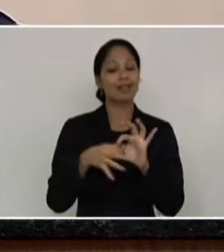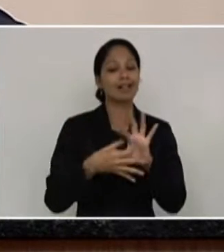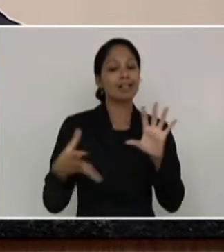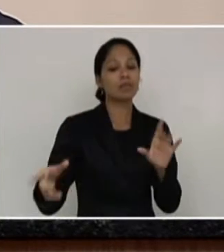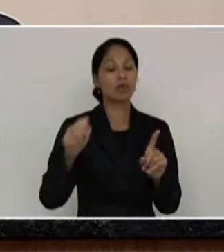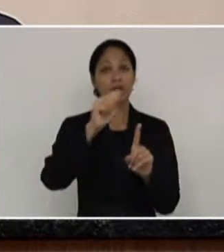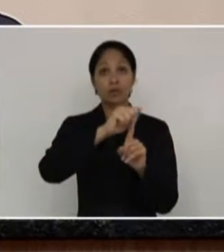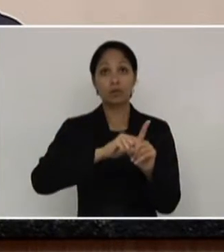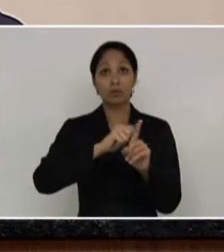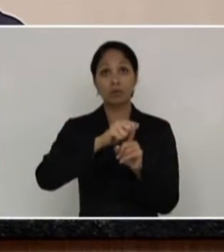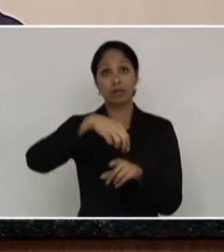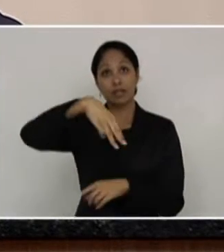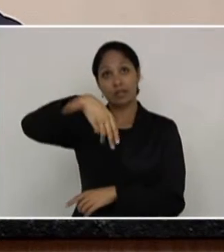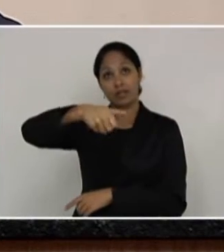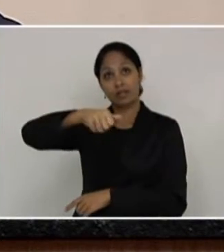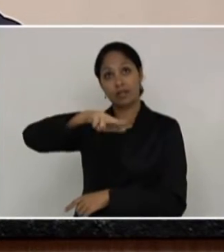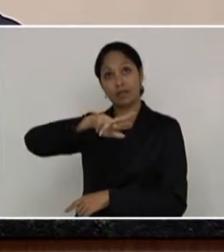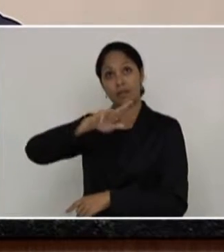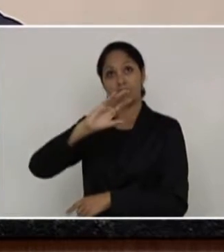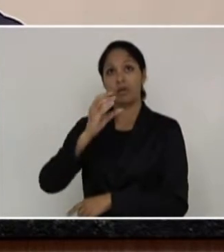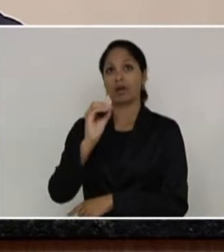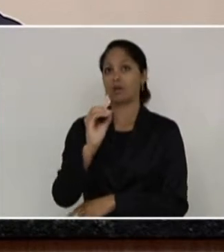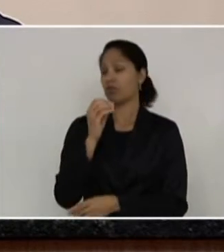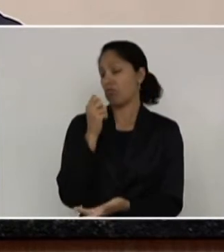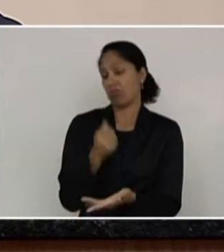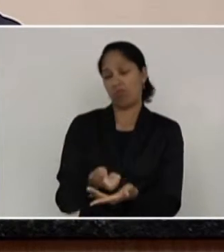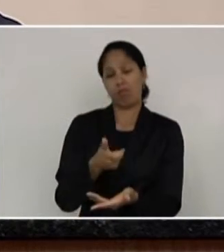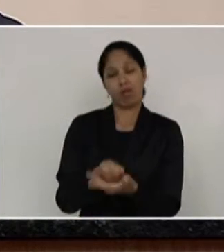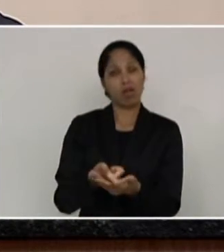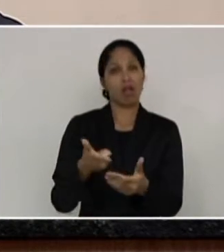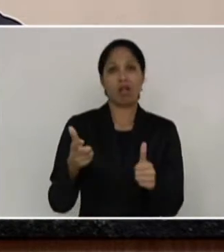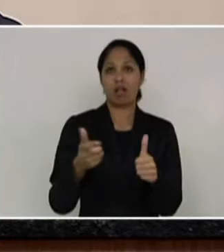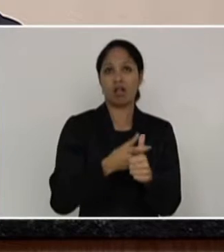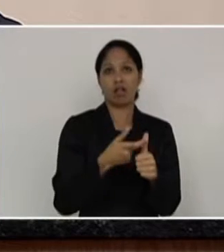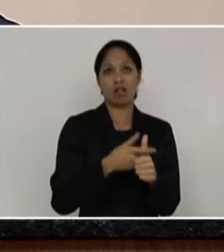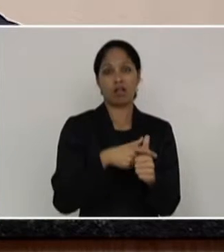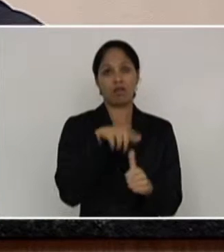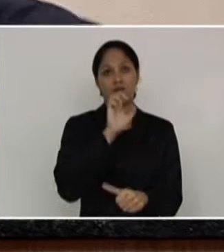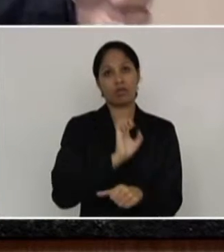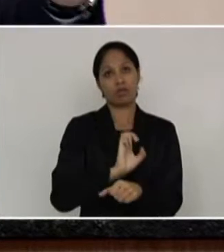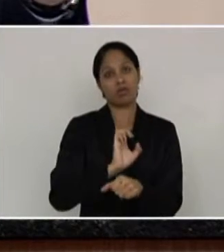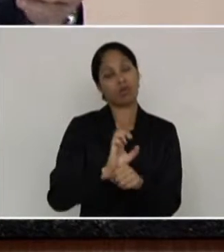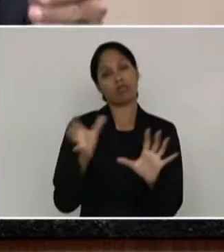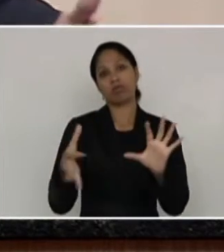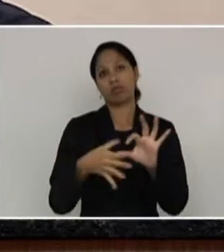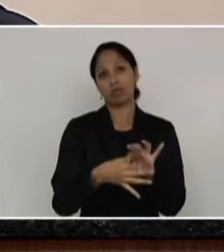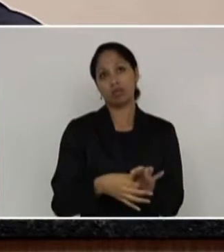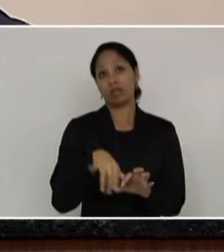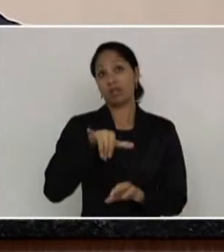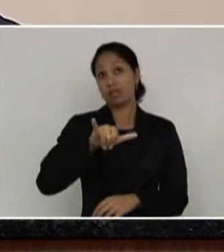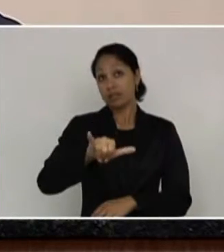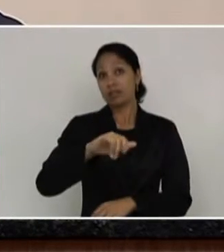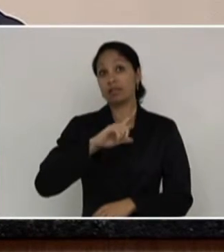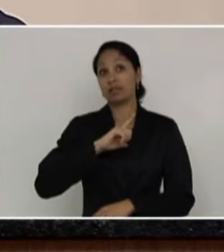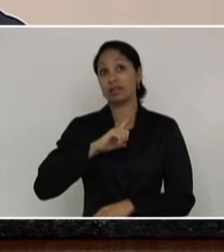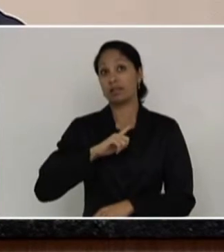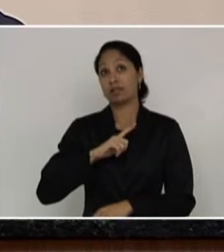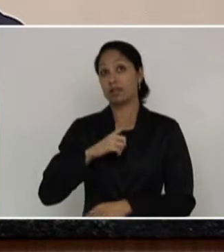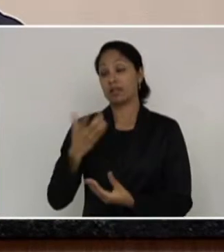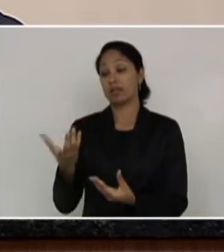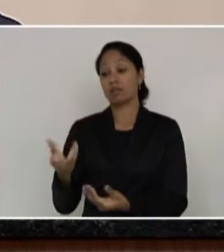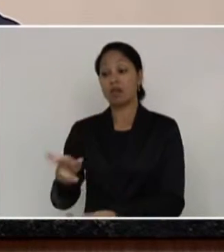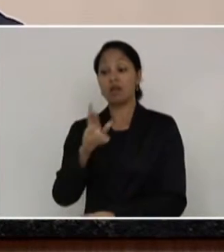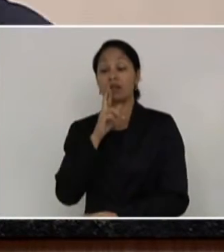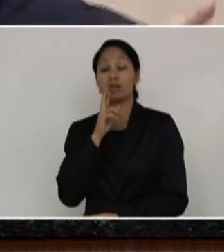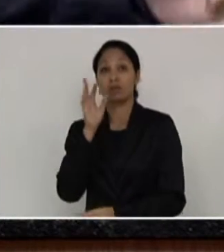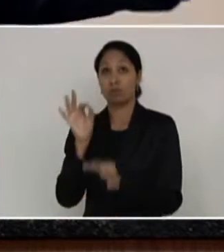de março não pagarmos a dívida do estado com a união se nós temos um parecer jurídico do ex